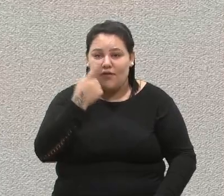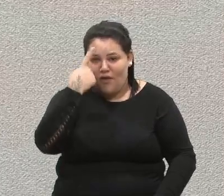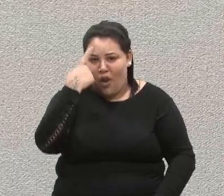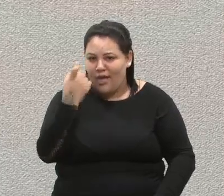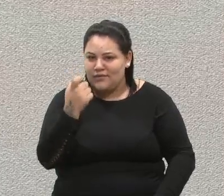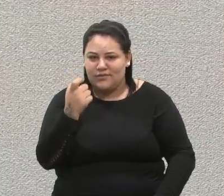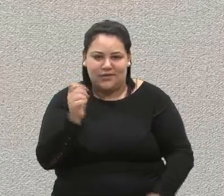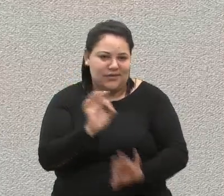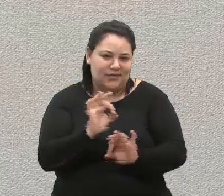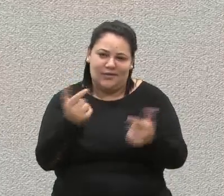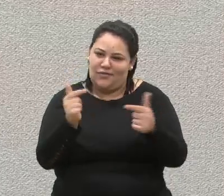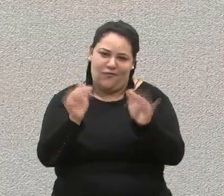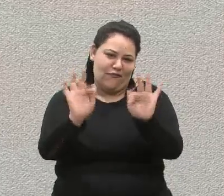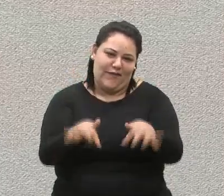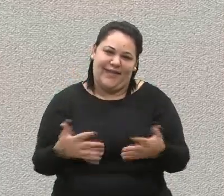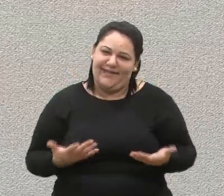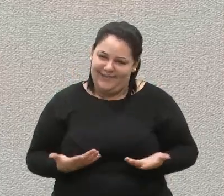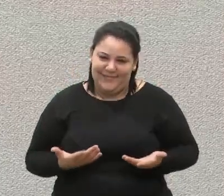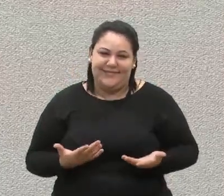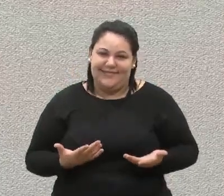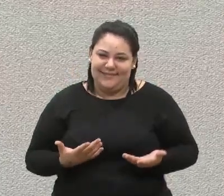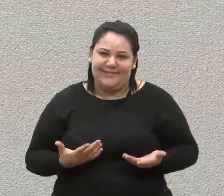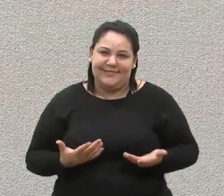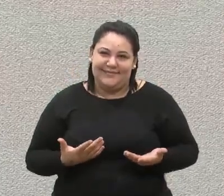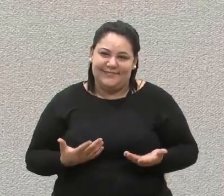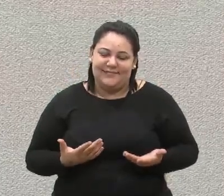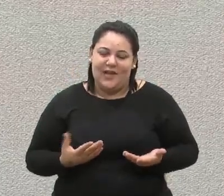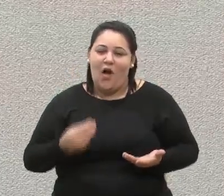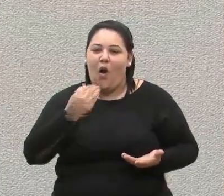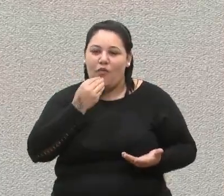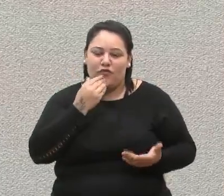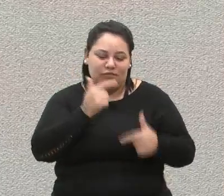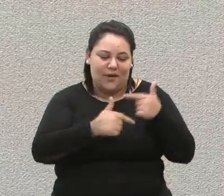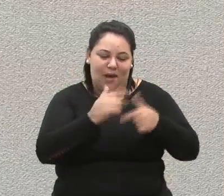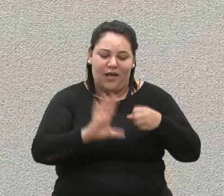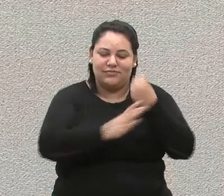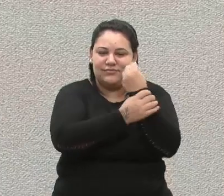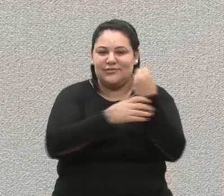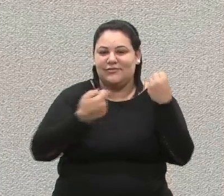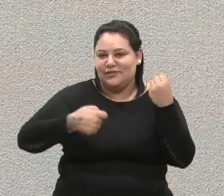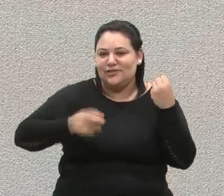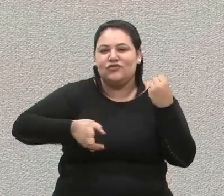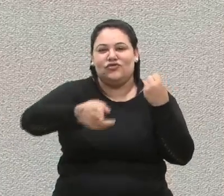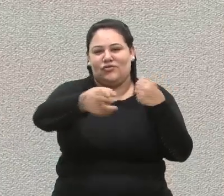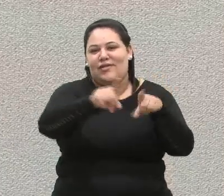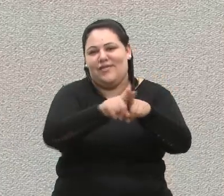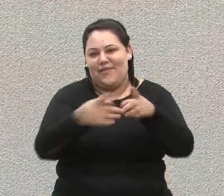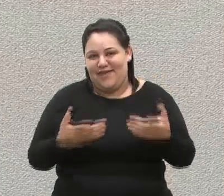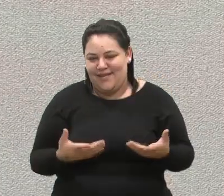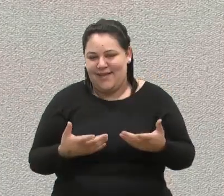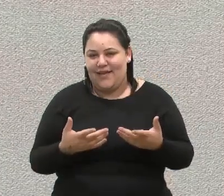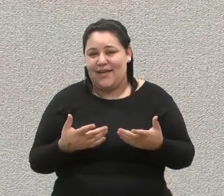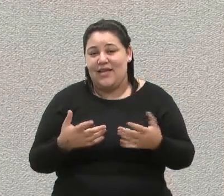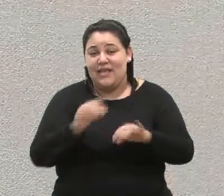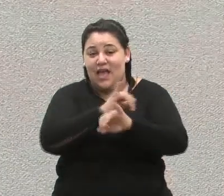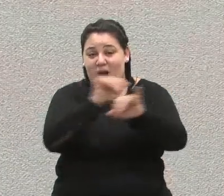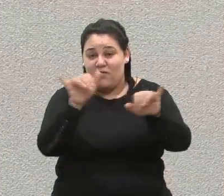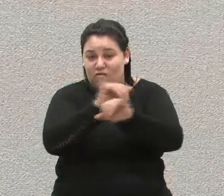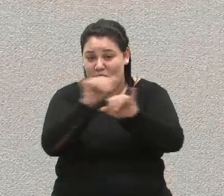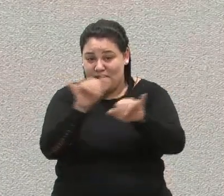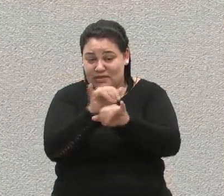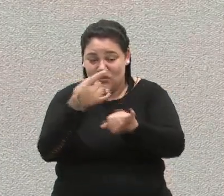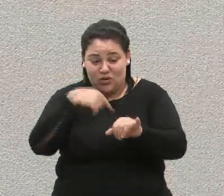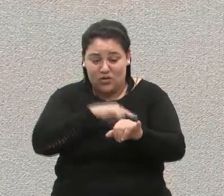acabou, o trabalho tem que ser contínuo, né? E esses dados que a gente está